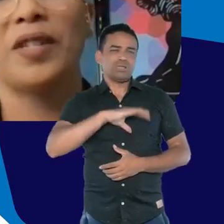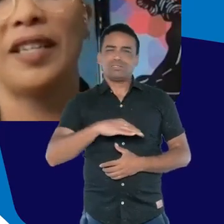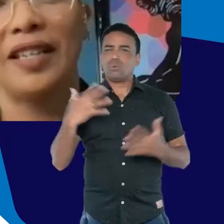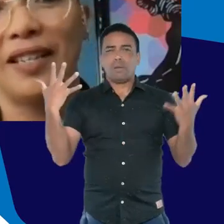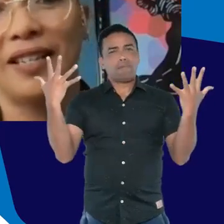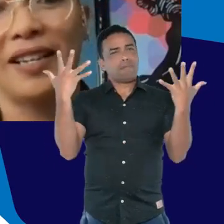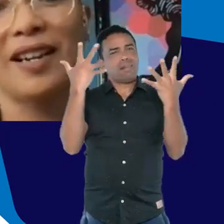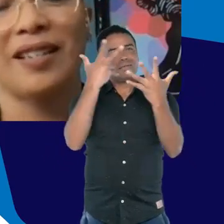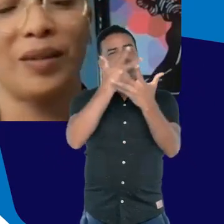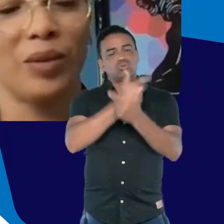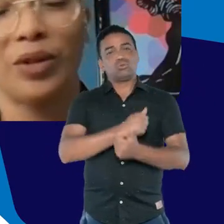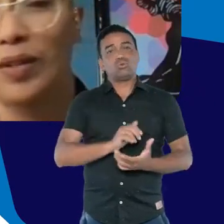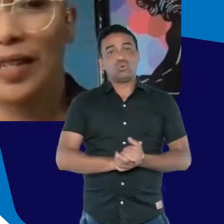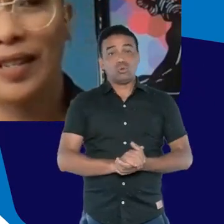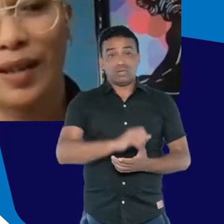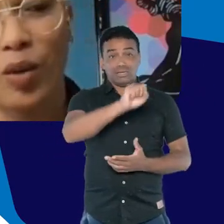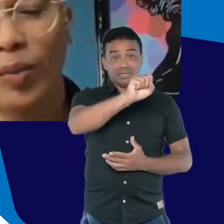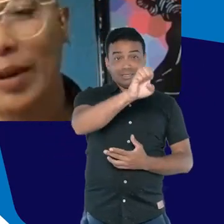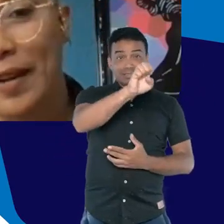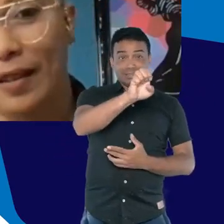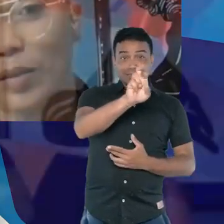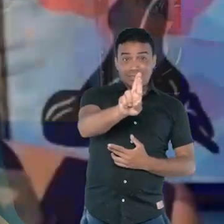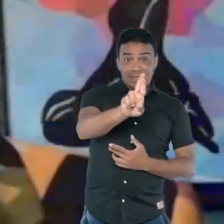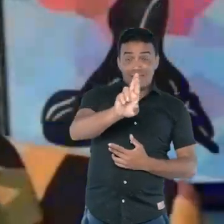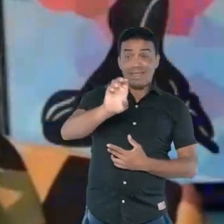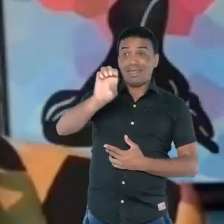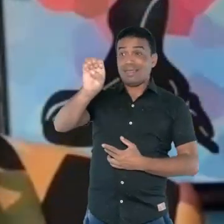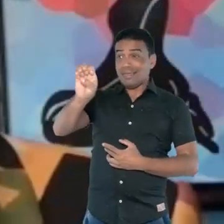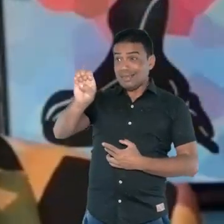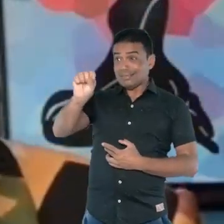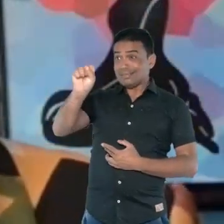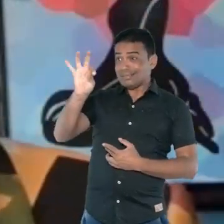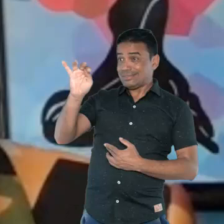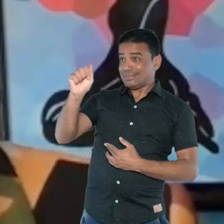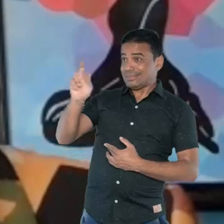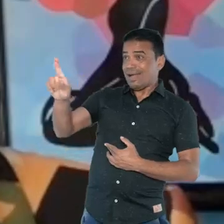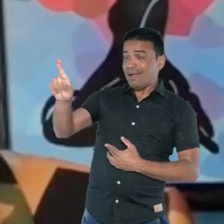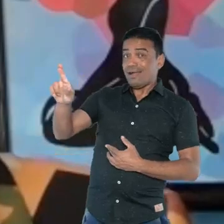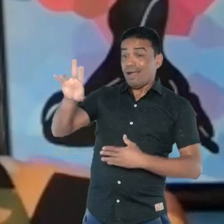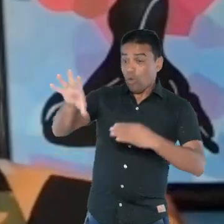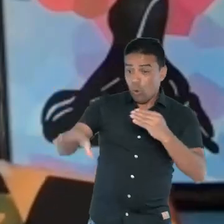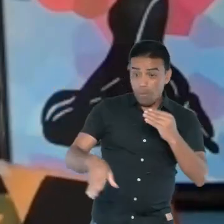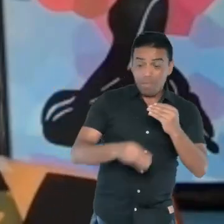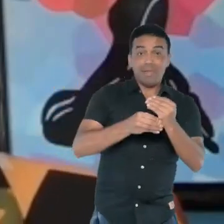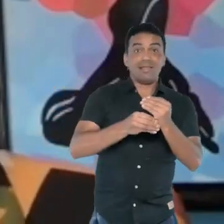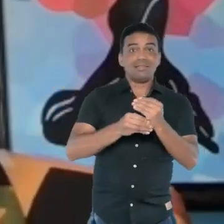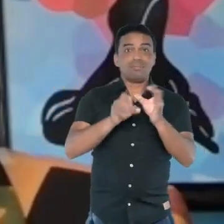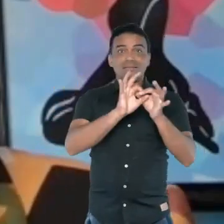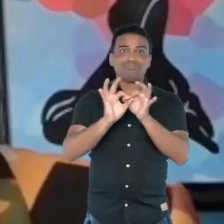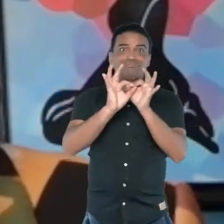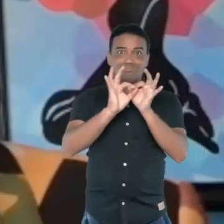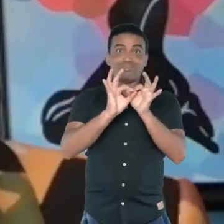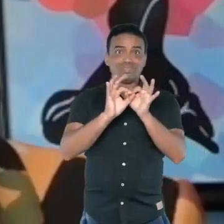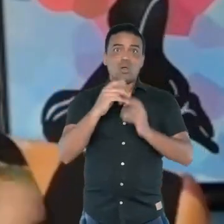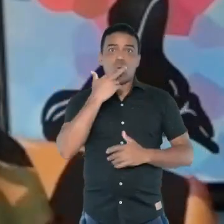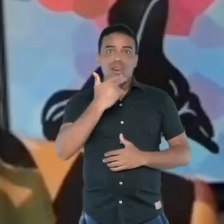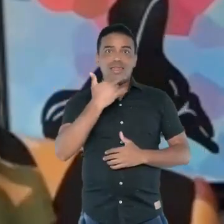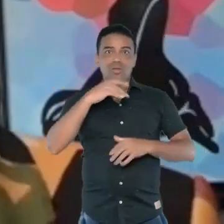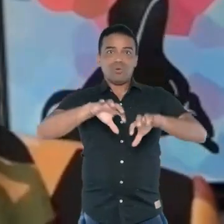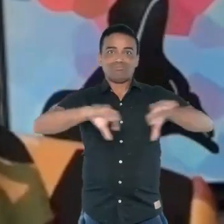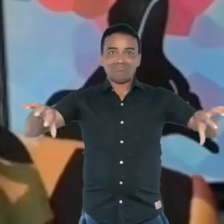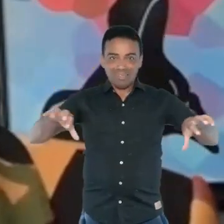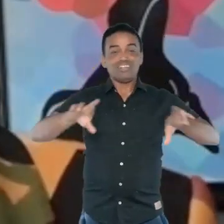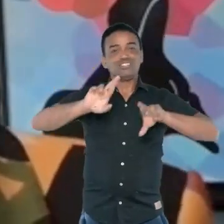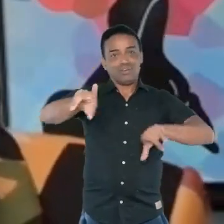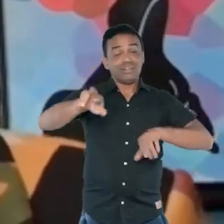imagem dos dois aparece em dois retângulos postos lado a lado horizontalmente. O fundo é composto das cores azul escuro,